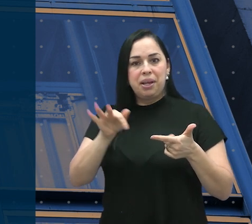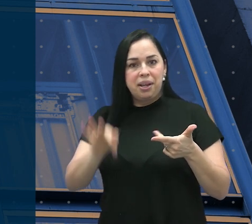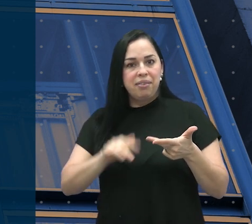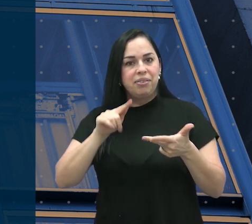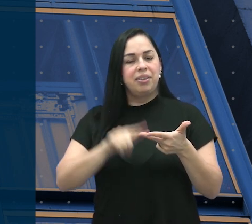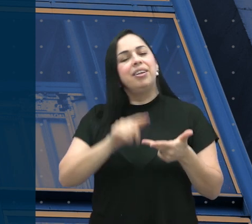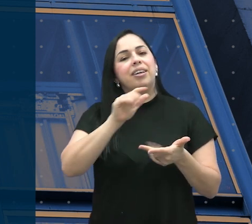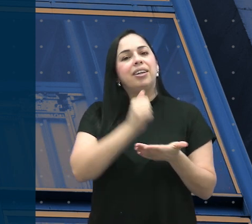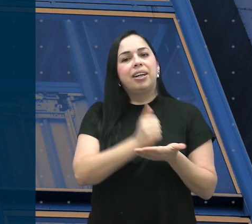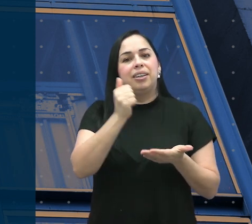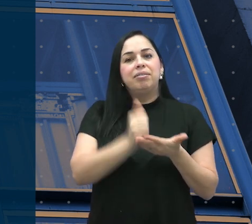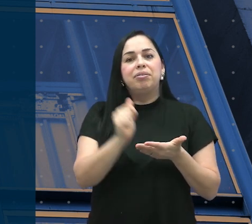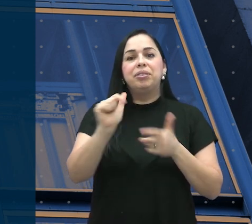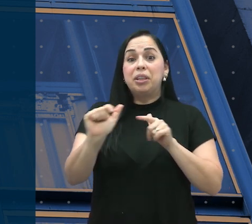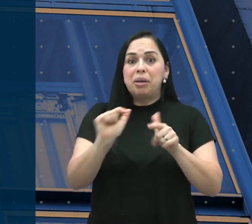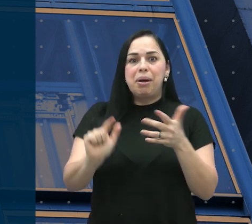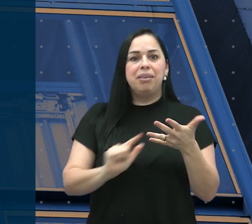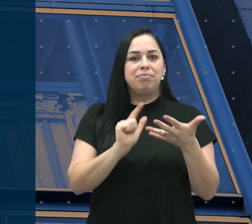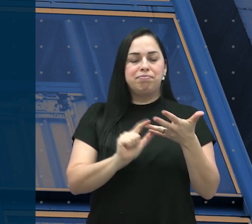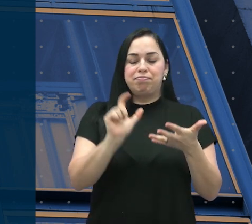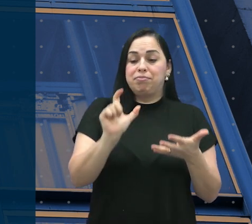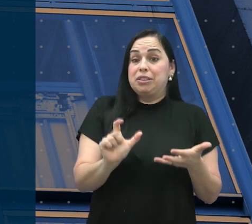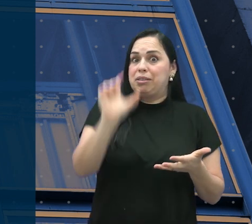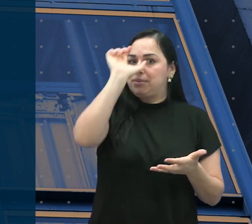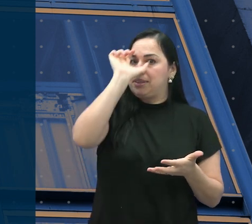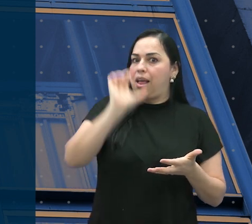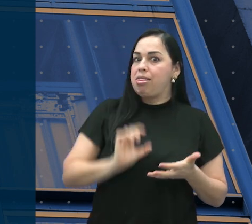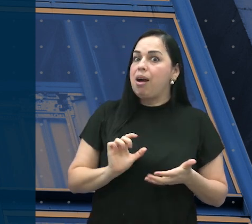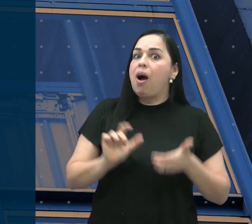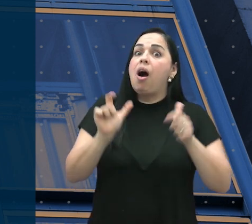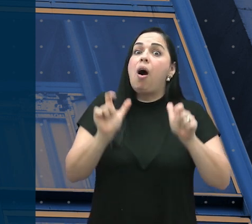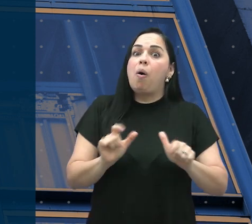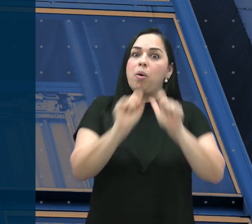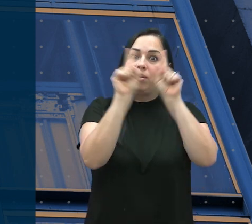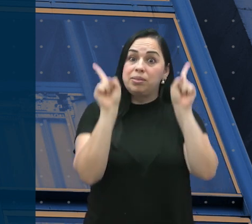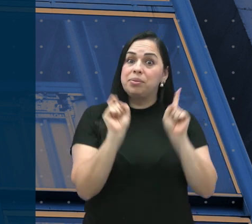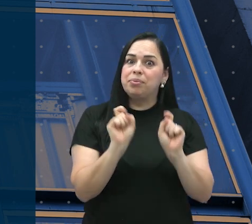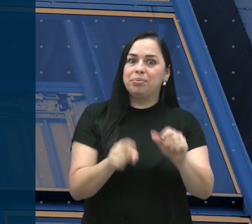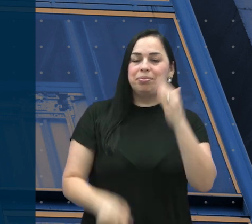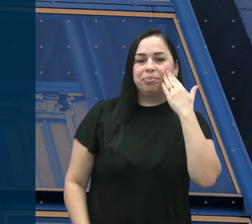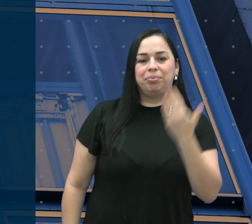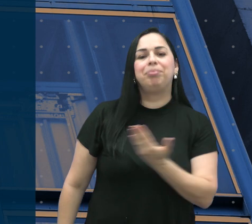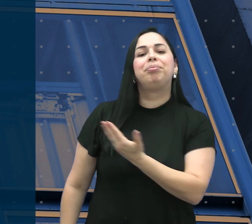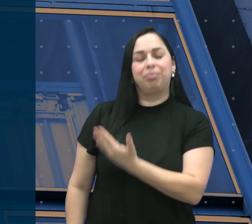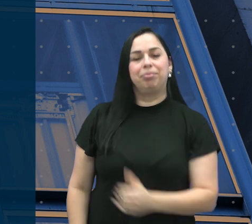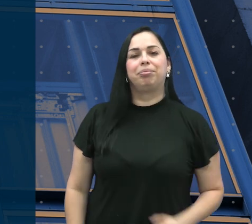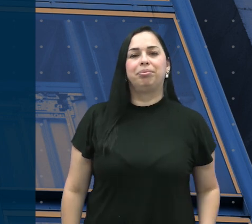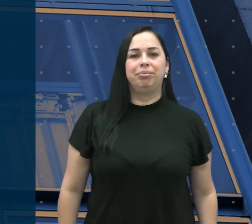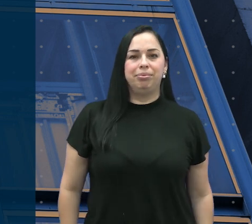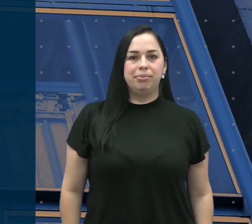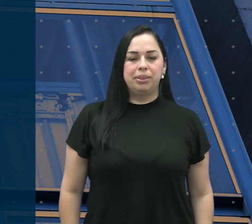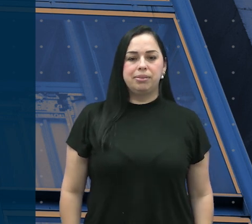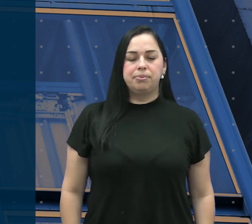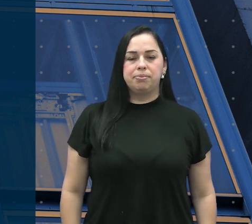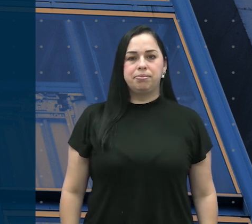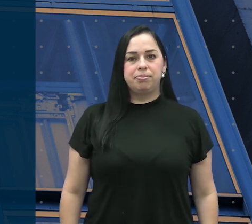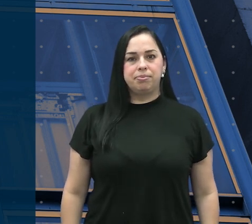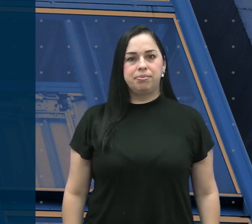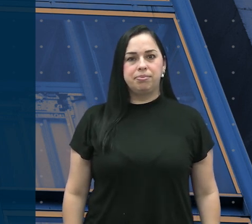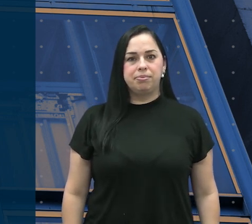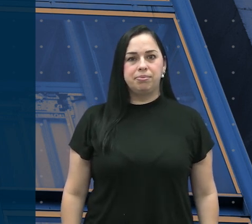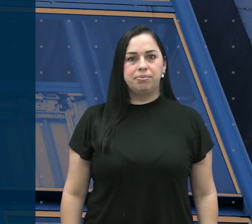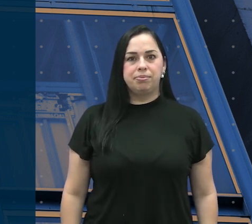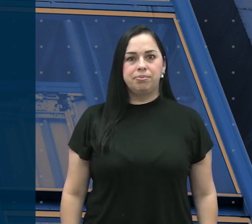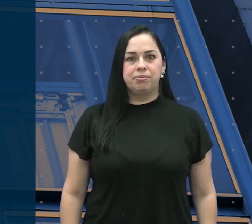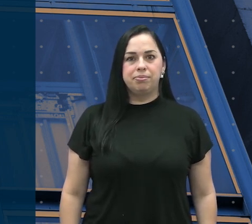de trabalho e o cartão cidadão. O PAT fica na Praça Afonso Pena, número 175, no centro.